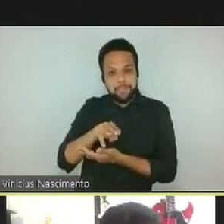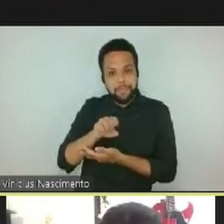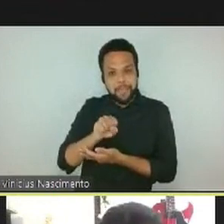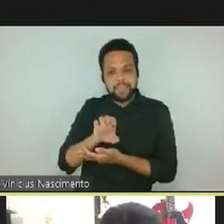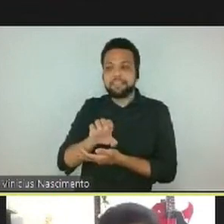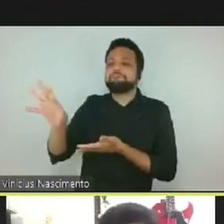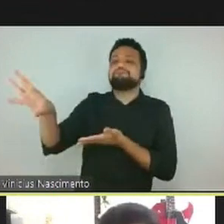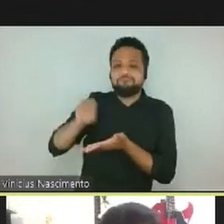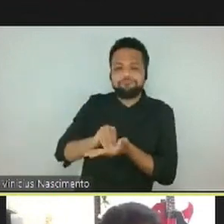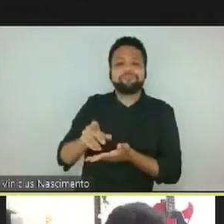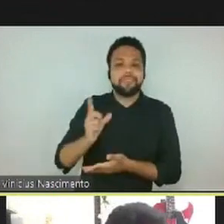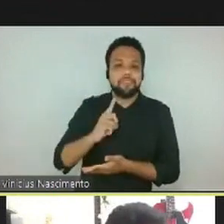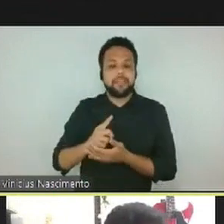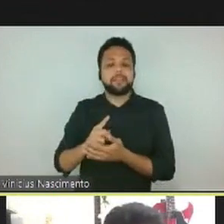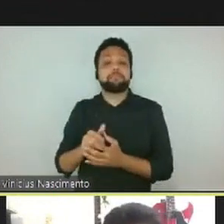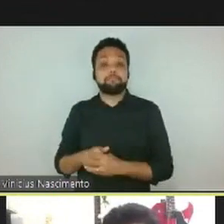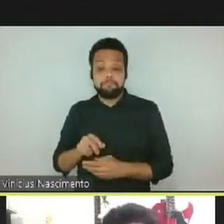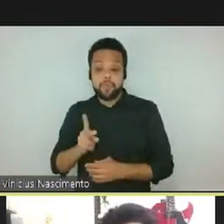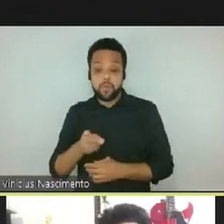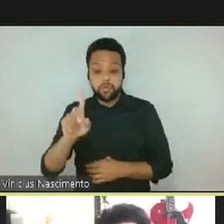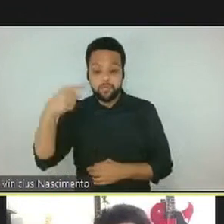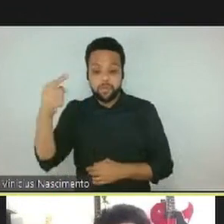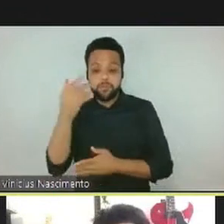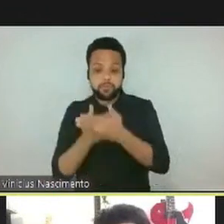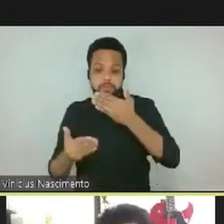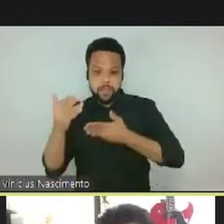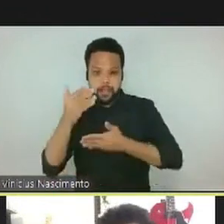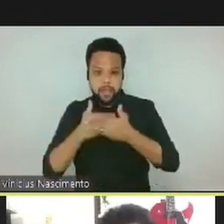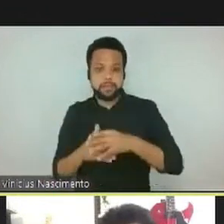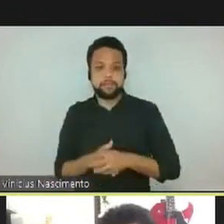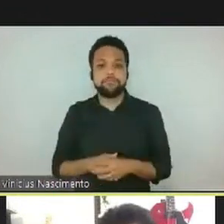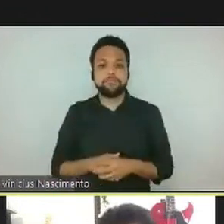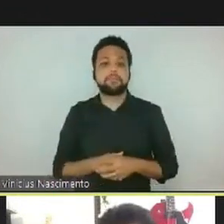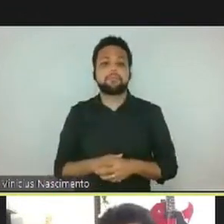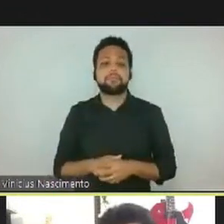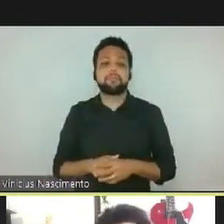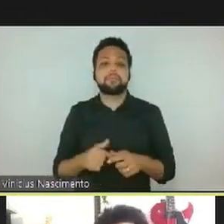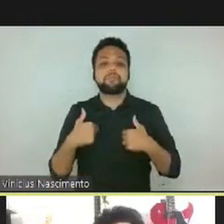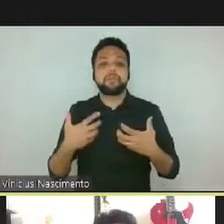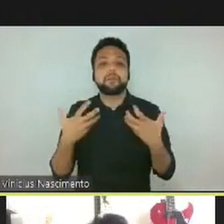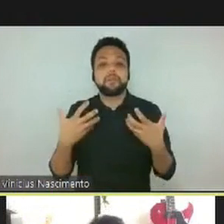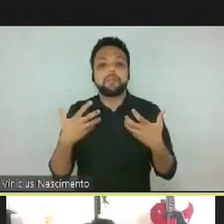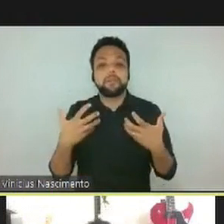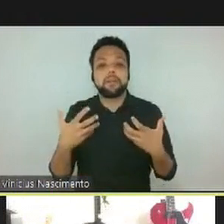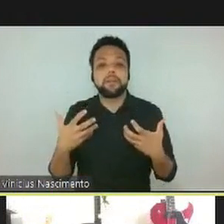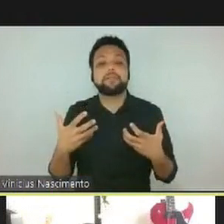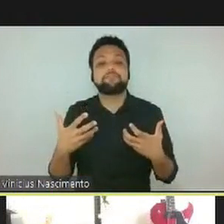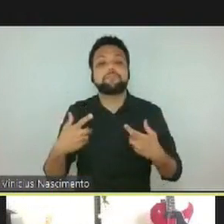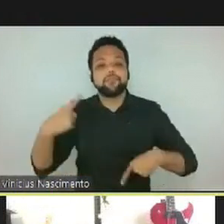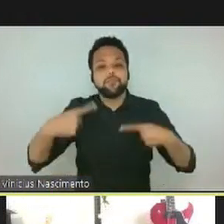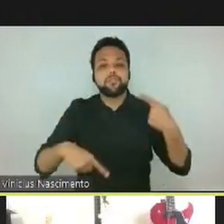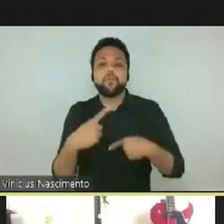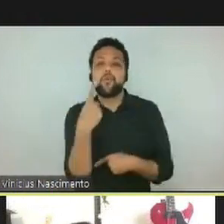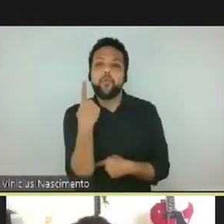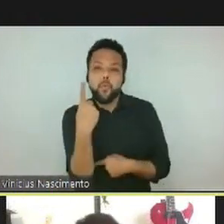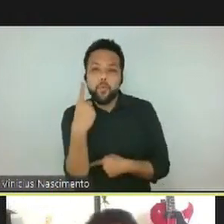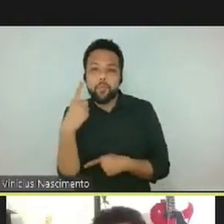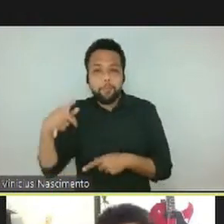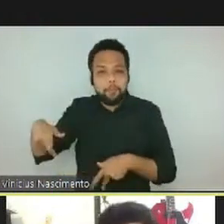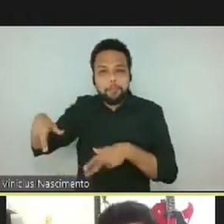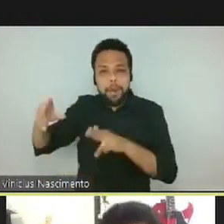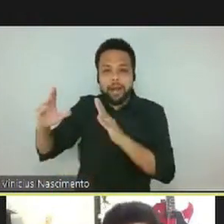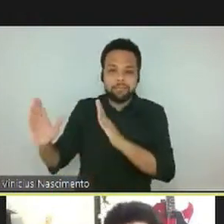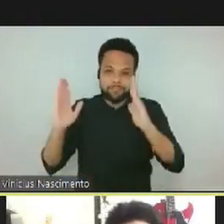Vamos seguir um pouco para frente o próximo slide, e eu queria discutir um caso, né, muito